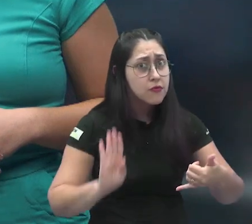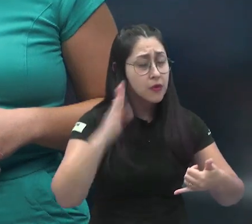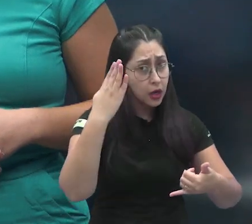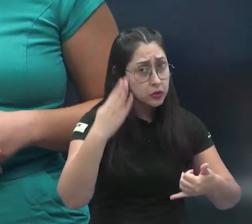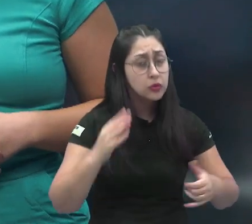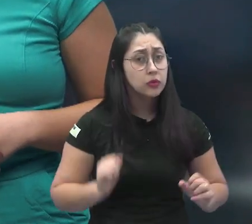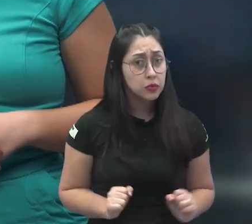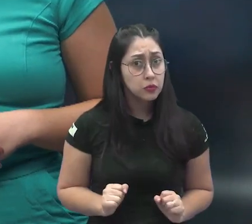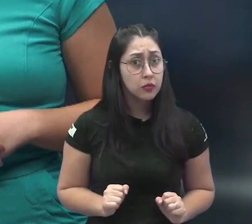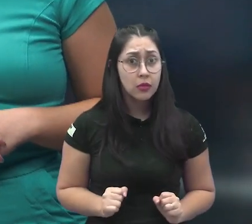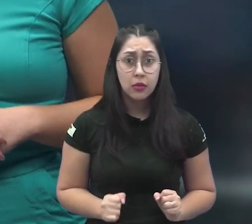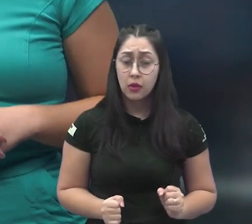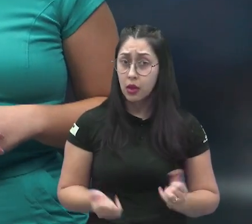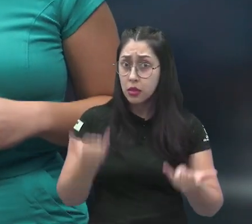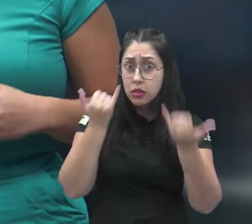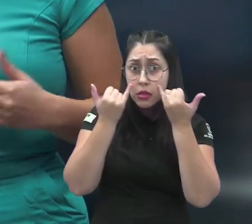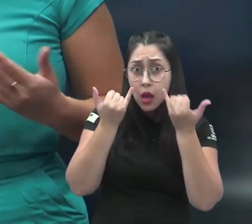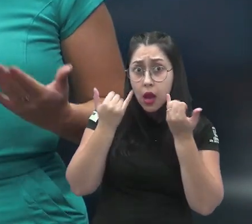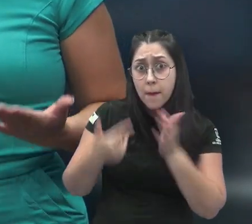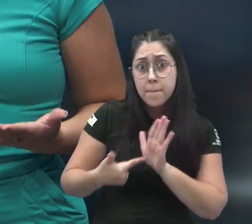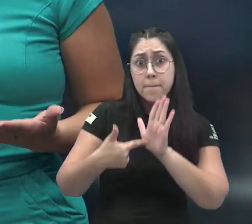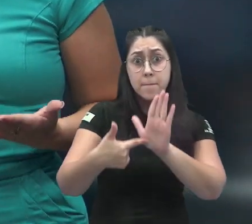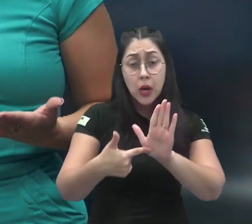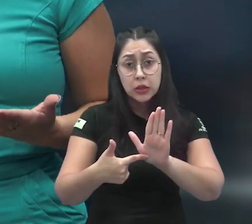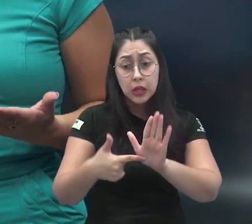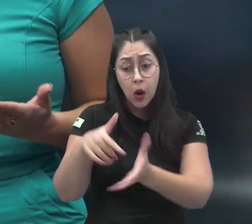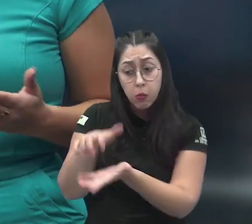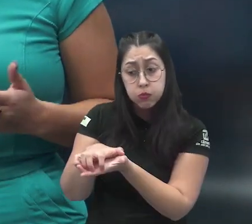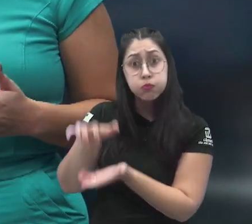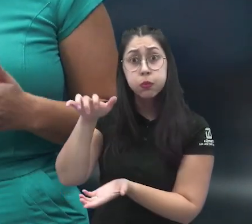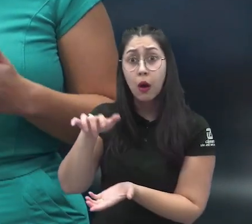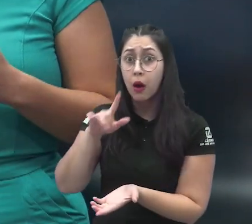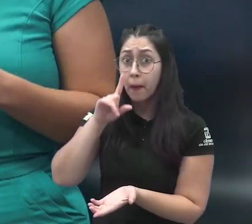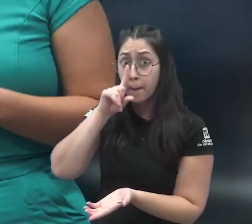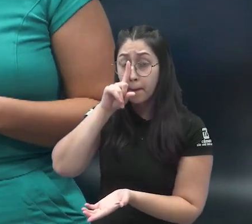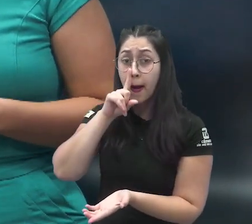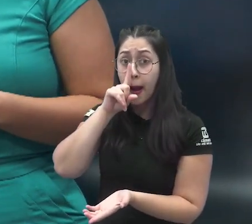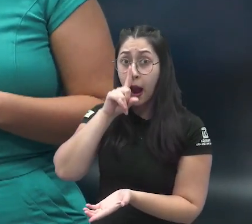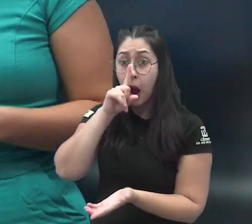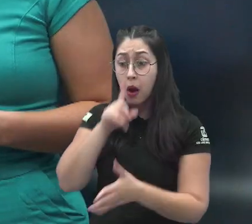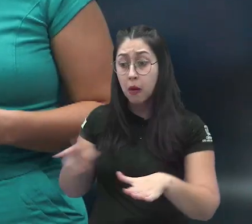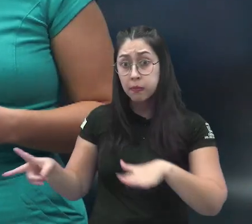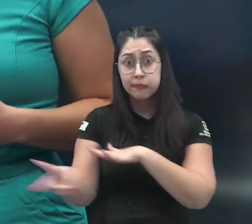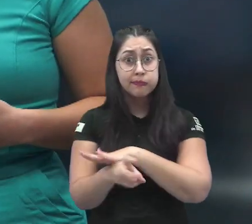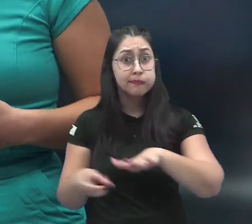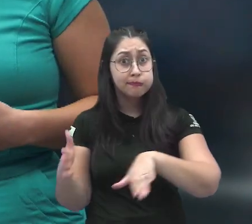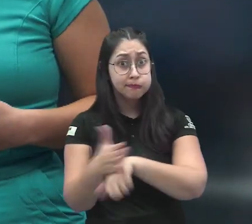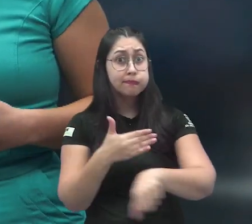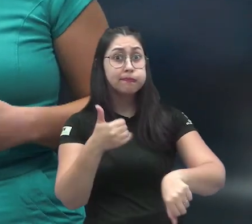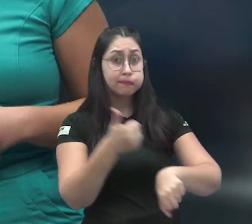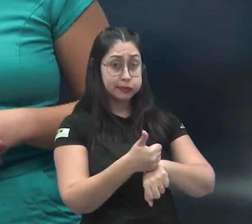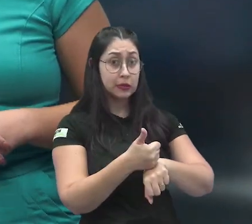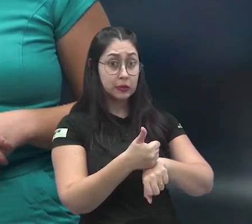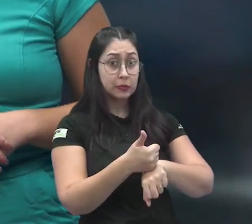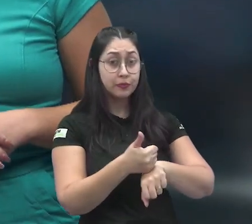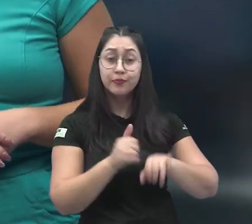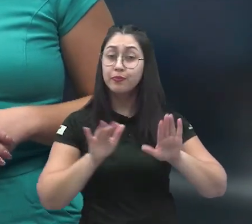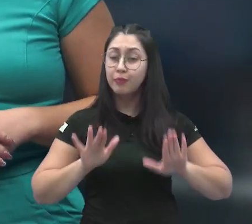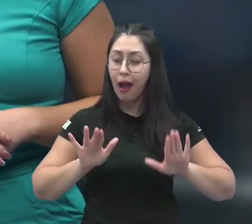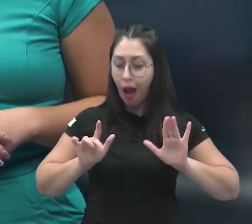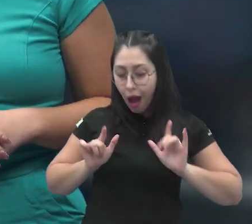ligações fraudulentas. O dado evidencia que os idosos estão amplamente expostos aos riscos